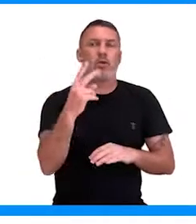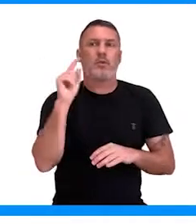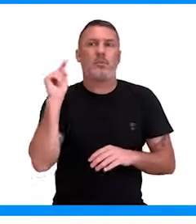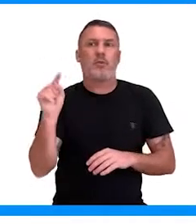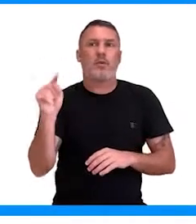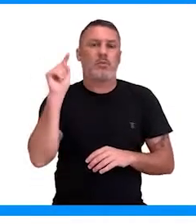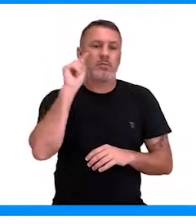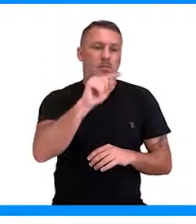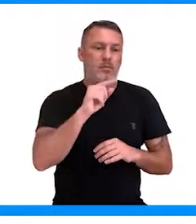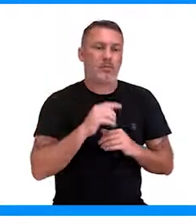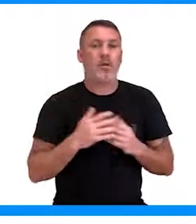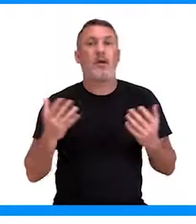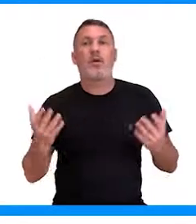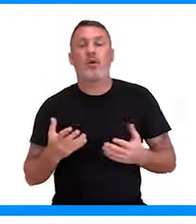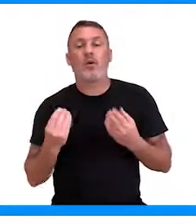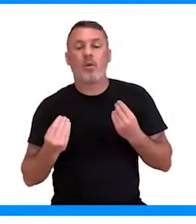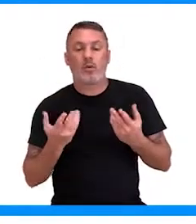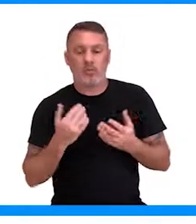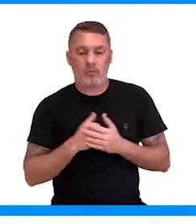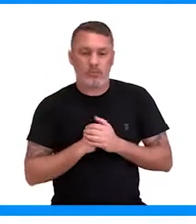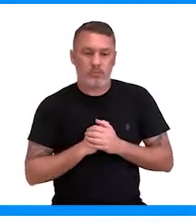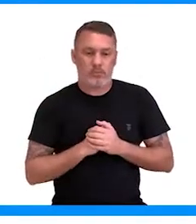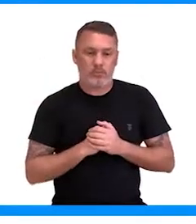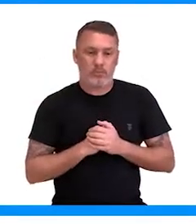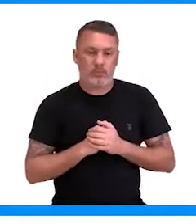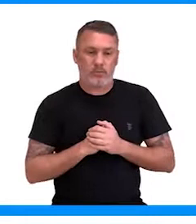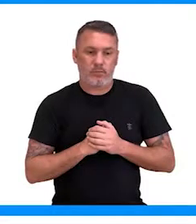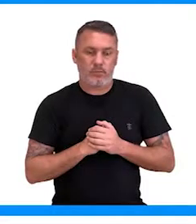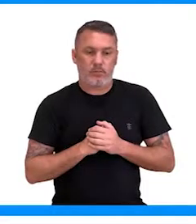nestes dois pontos. E agora?